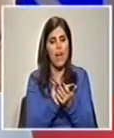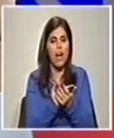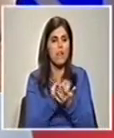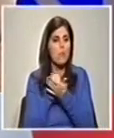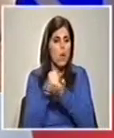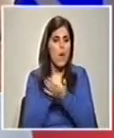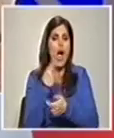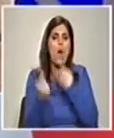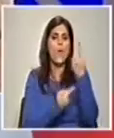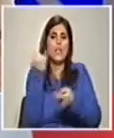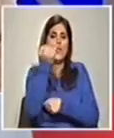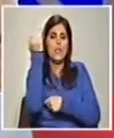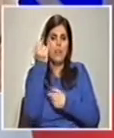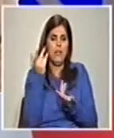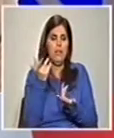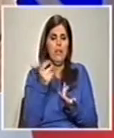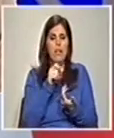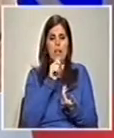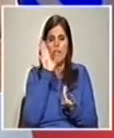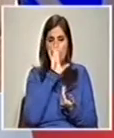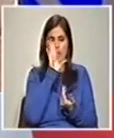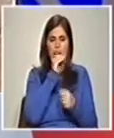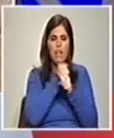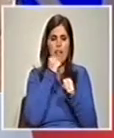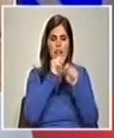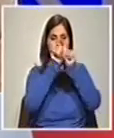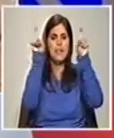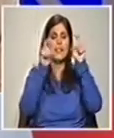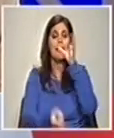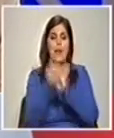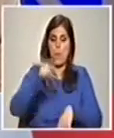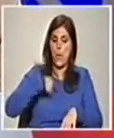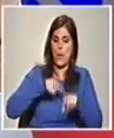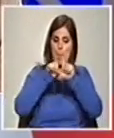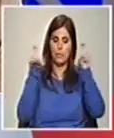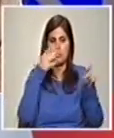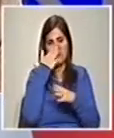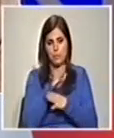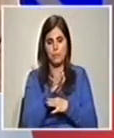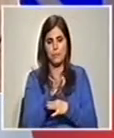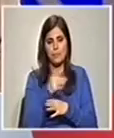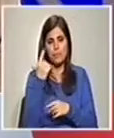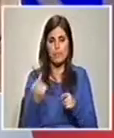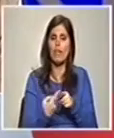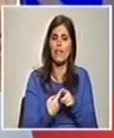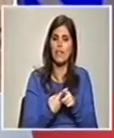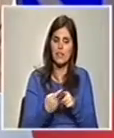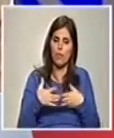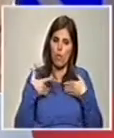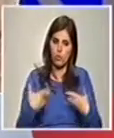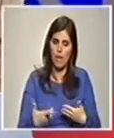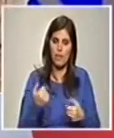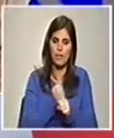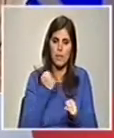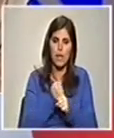também, obviamente, está ao serviço de uma empresa, por exemplo, e não criar a sua própria empresa, tem interesse e tem vontade em trabalhar